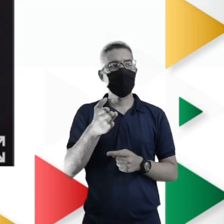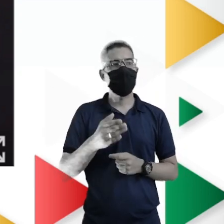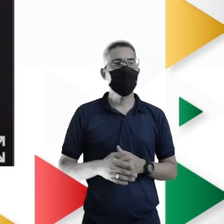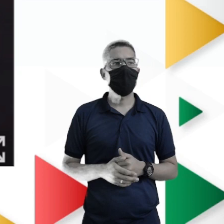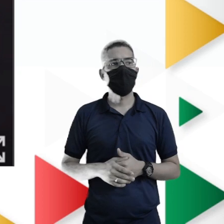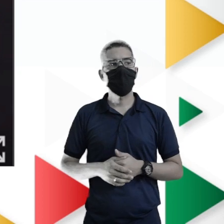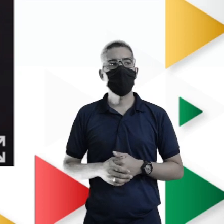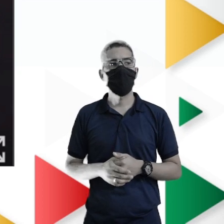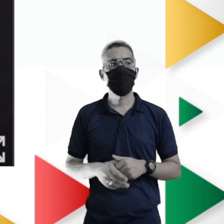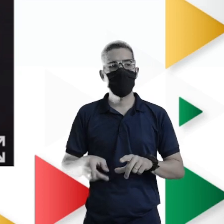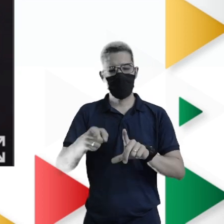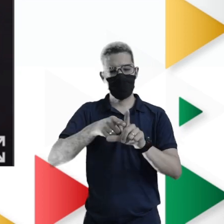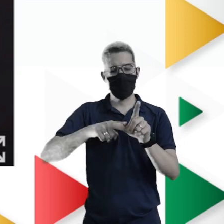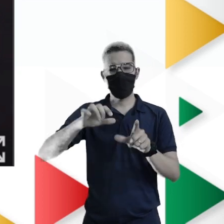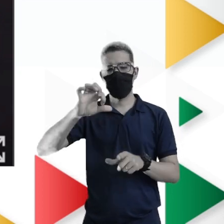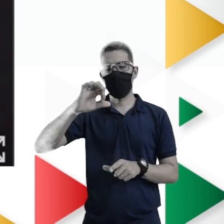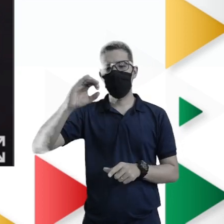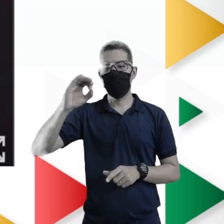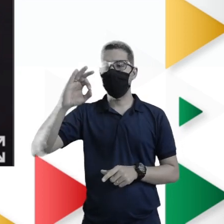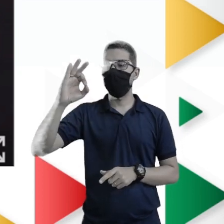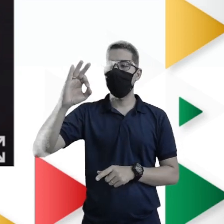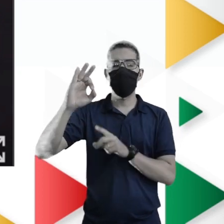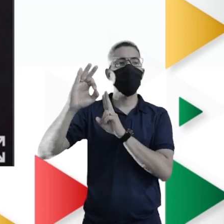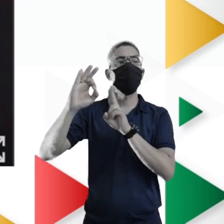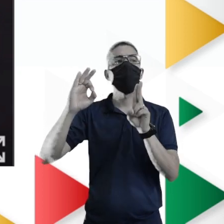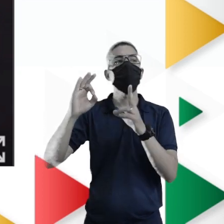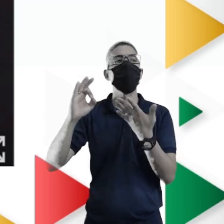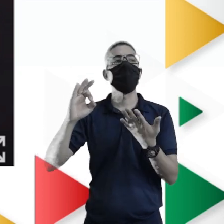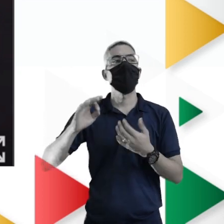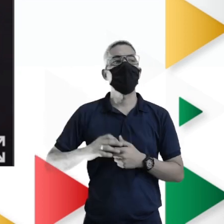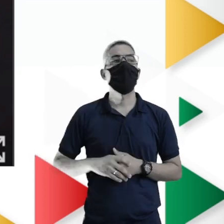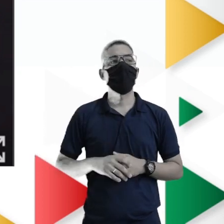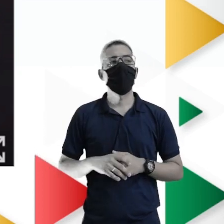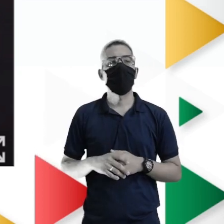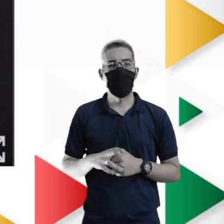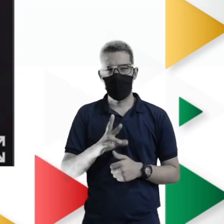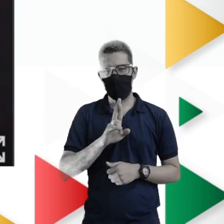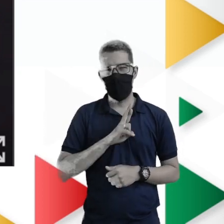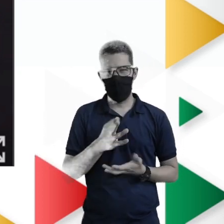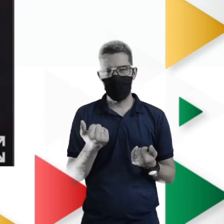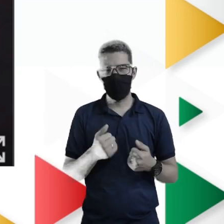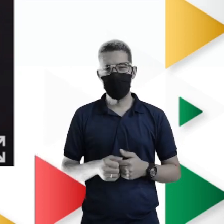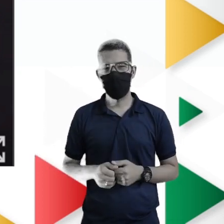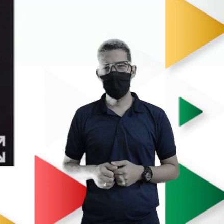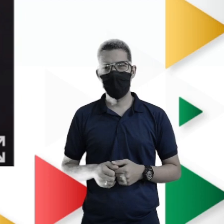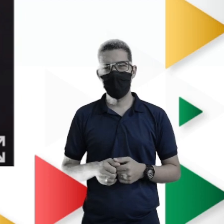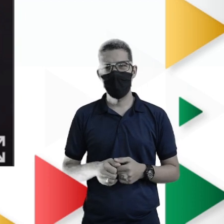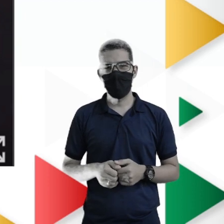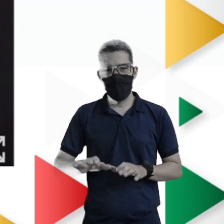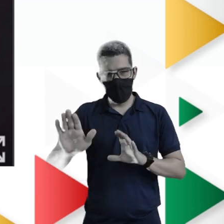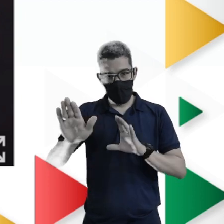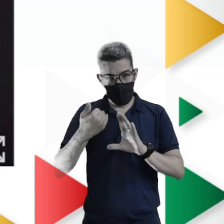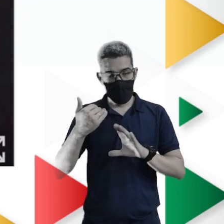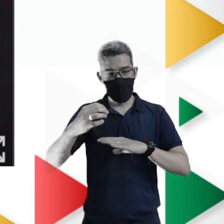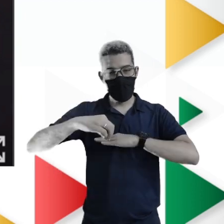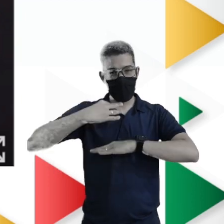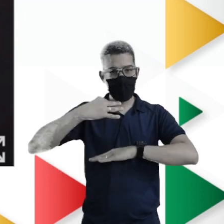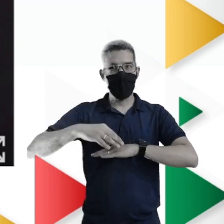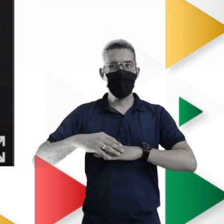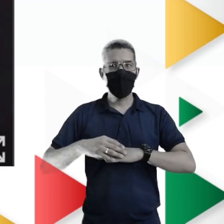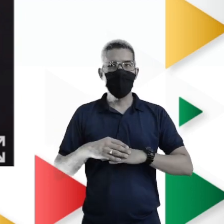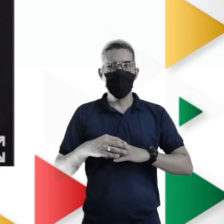de 90 graus chama-se. Tá fácil isso aí, tá não? Responda aí para mim, tá fácil ou não tá? Manda aí as dicas pra gente